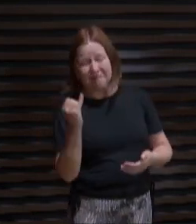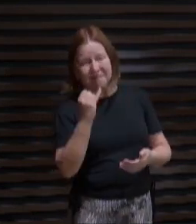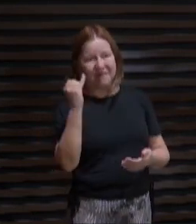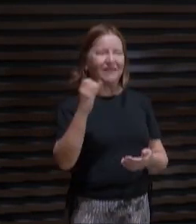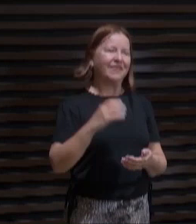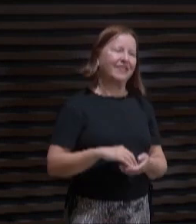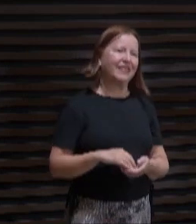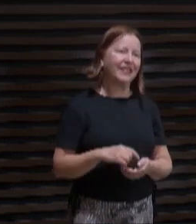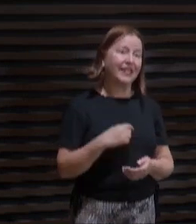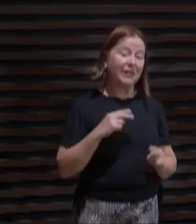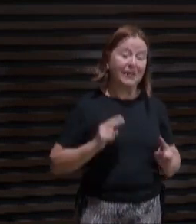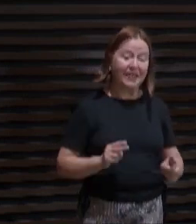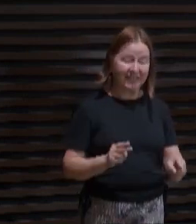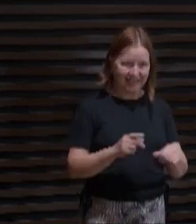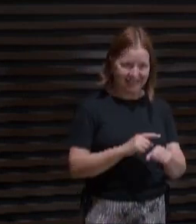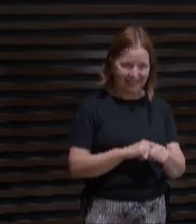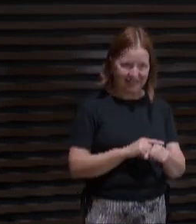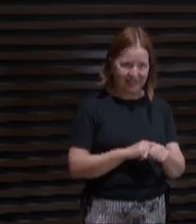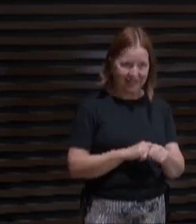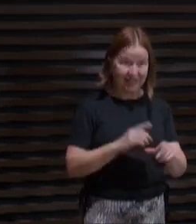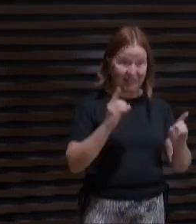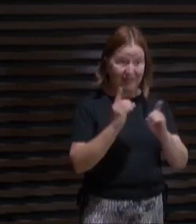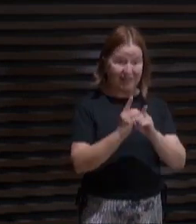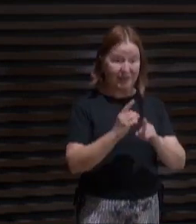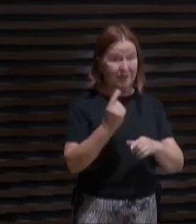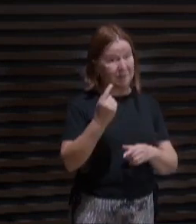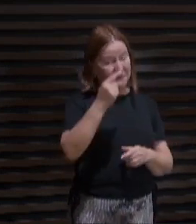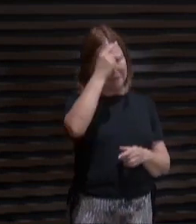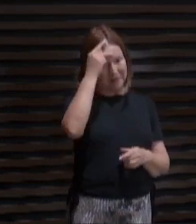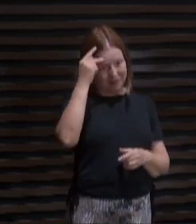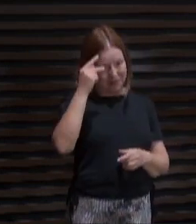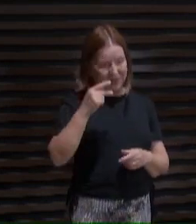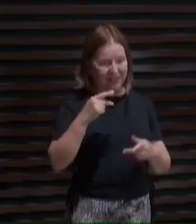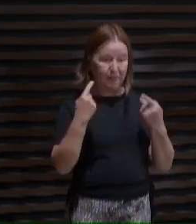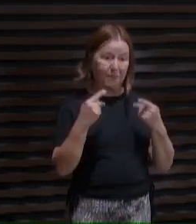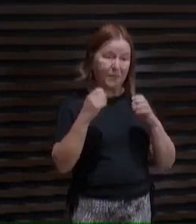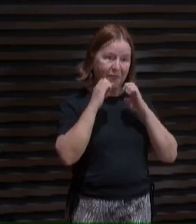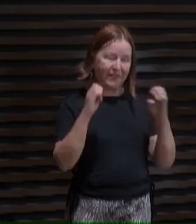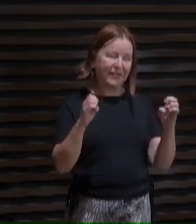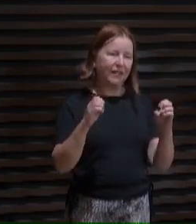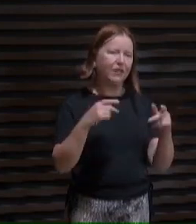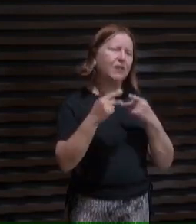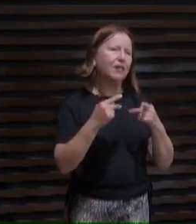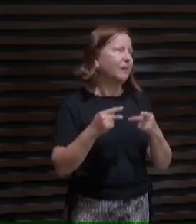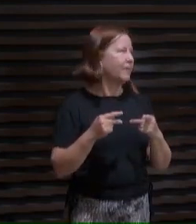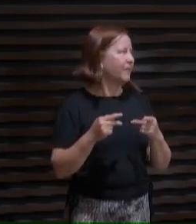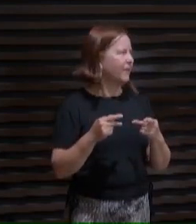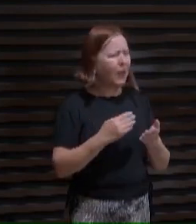Eu sempre, quando encontro uma pessoa que eu estou evangelizando, eu digo, começa por